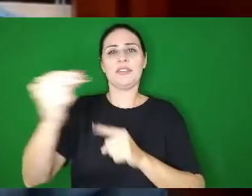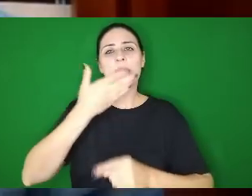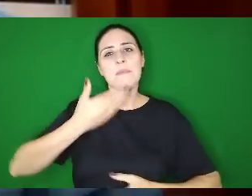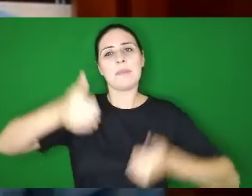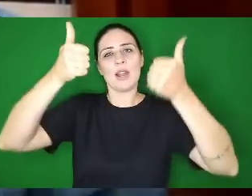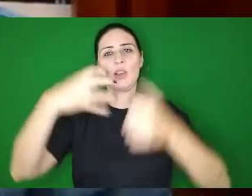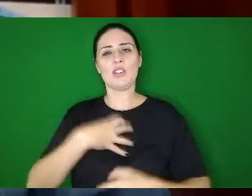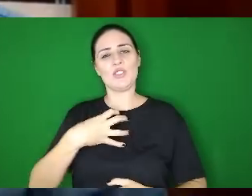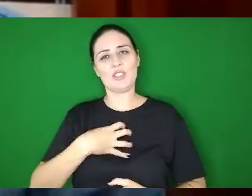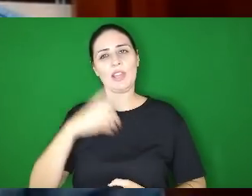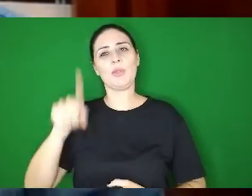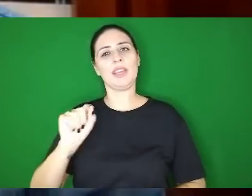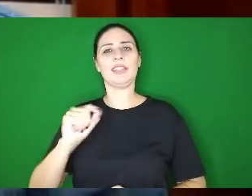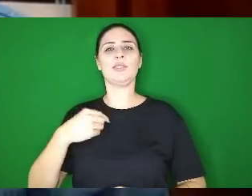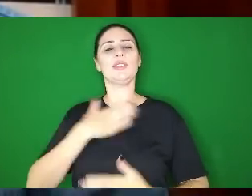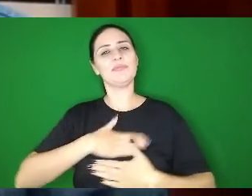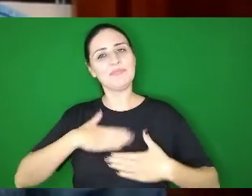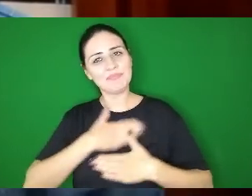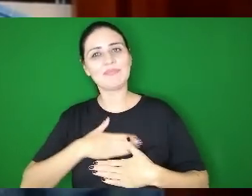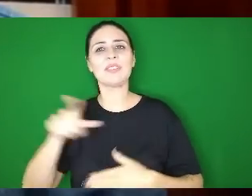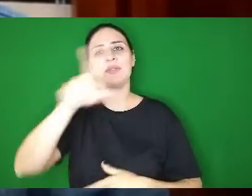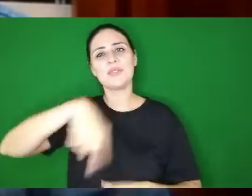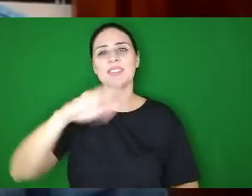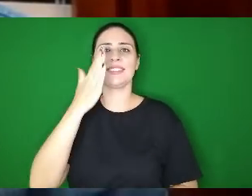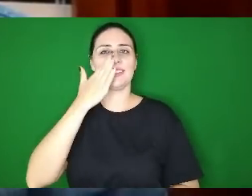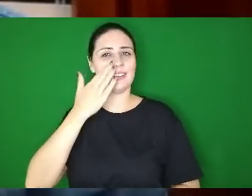que eu desejo a todos vocês, né, de Araucária.